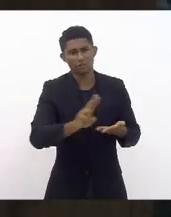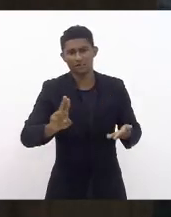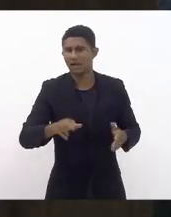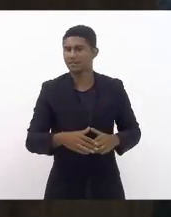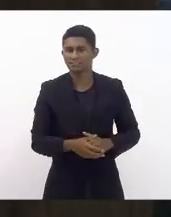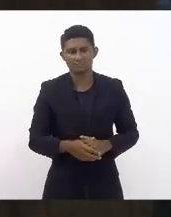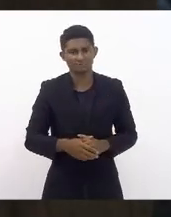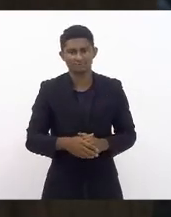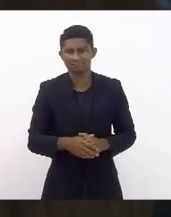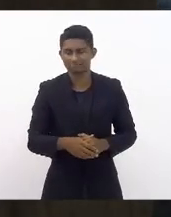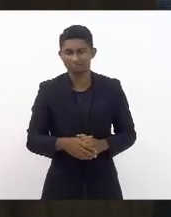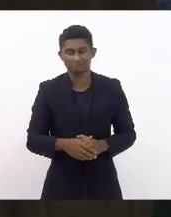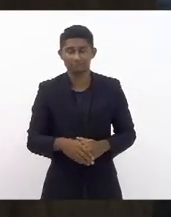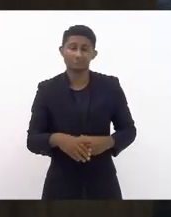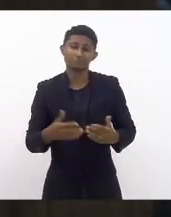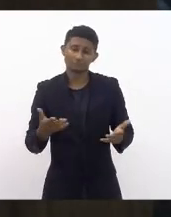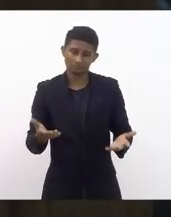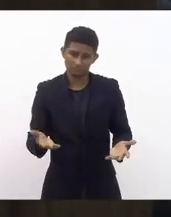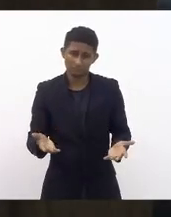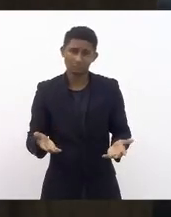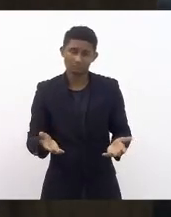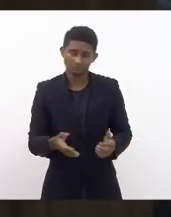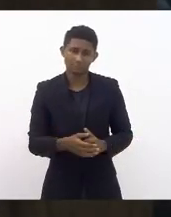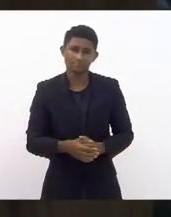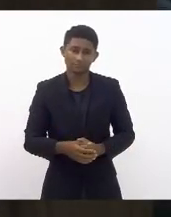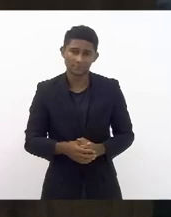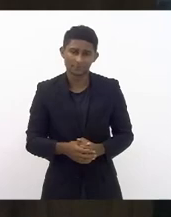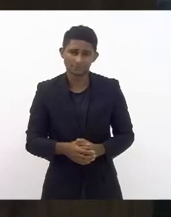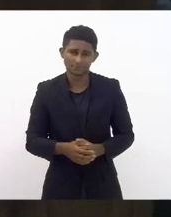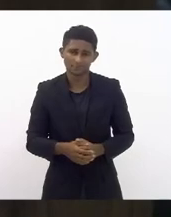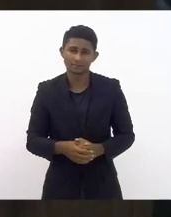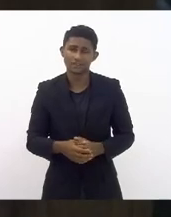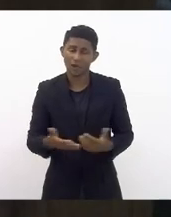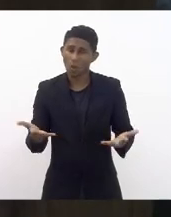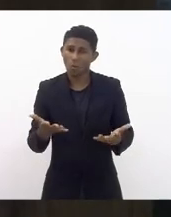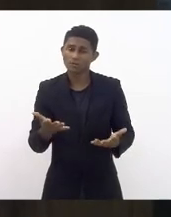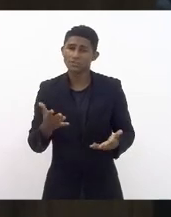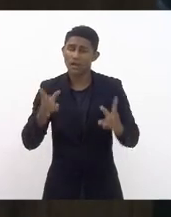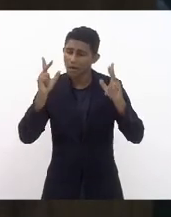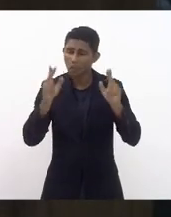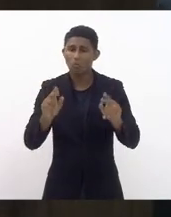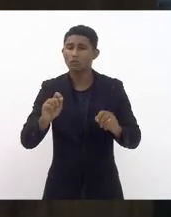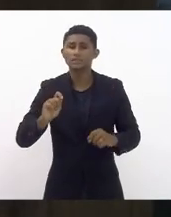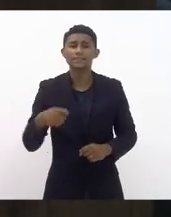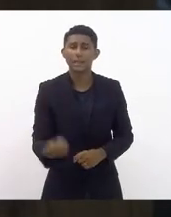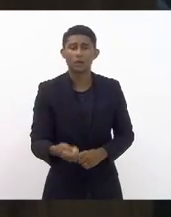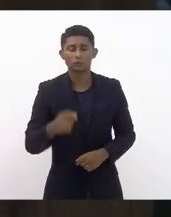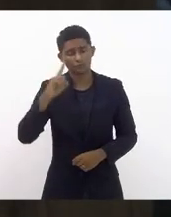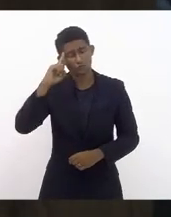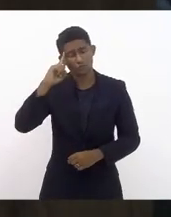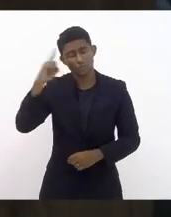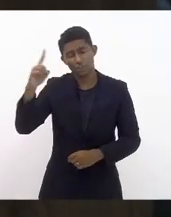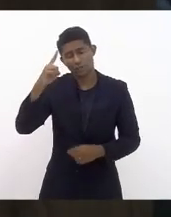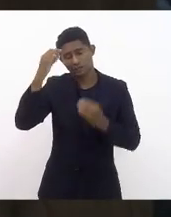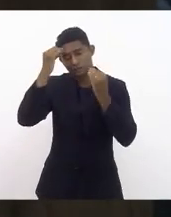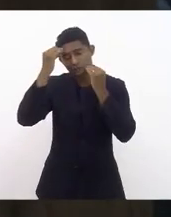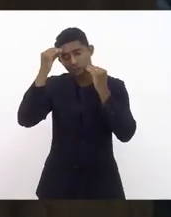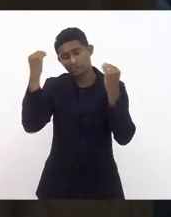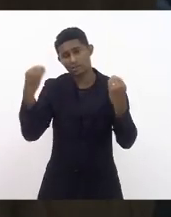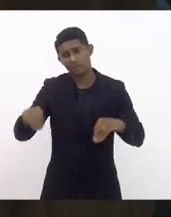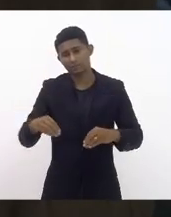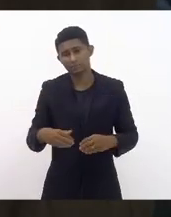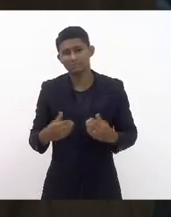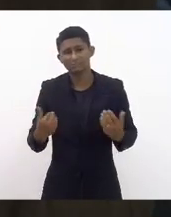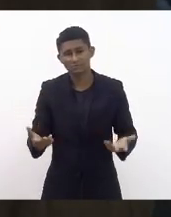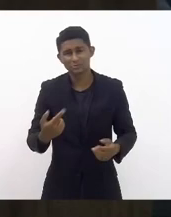de hoje. Isto é o dia da rendição. E com rendição, para